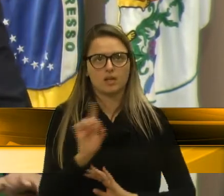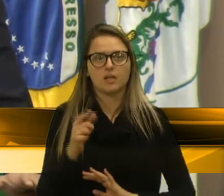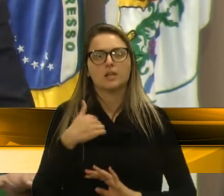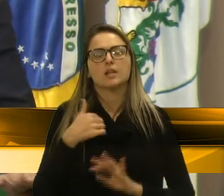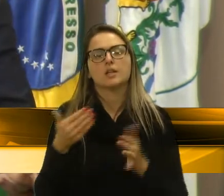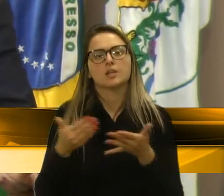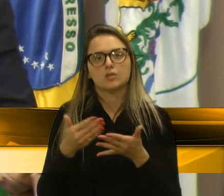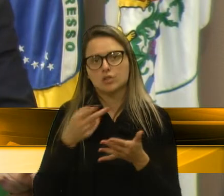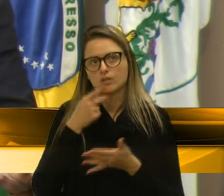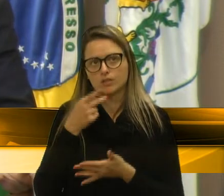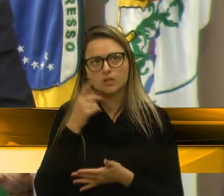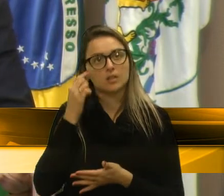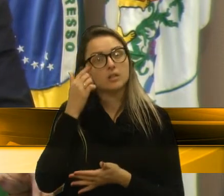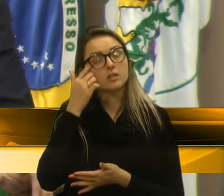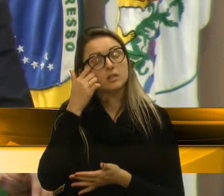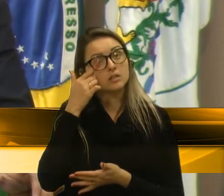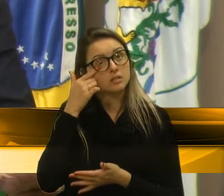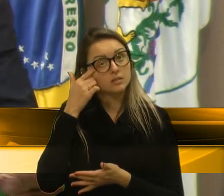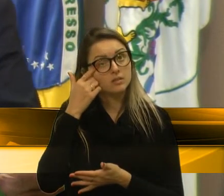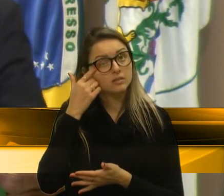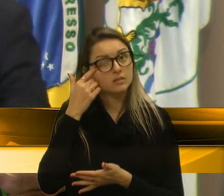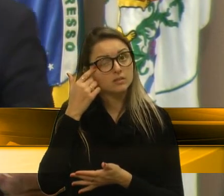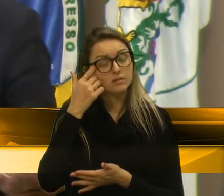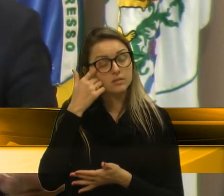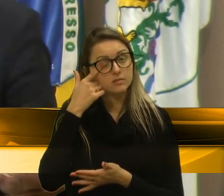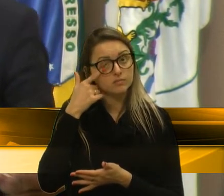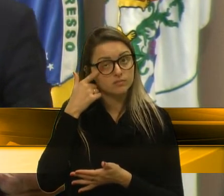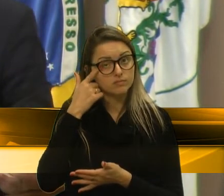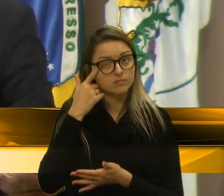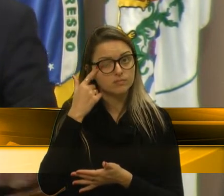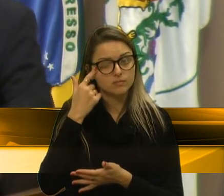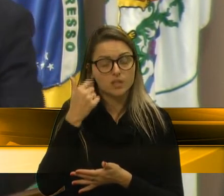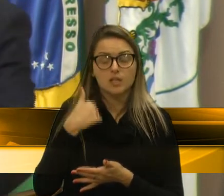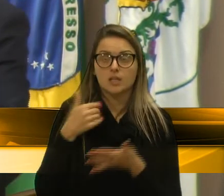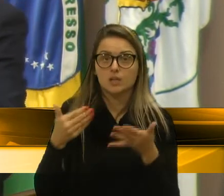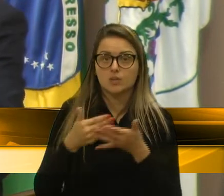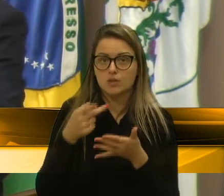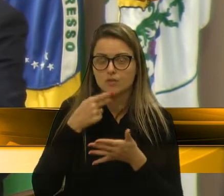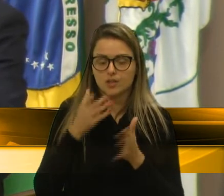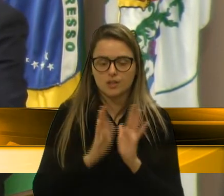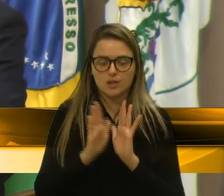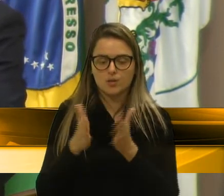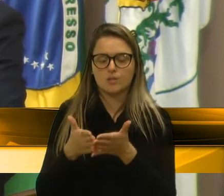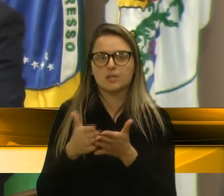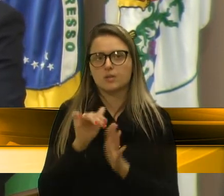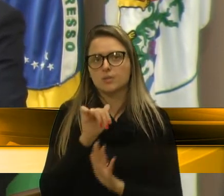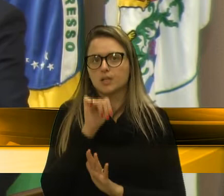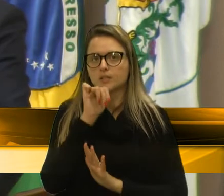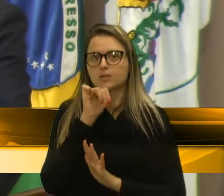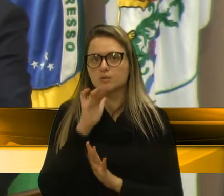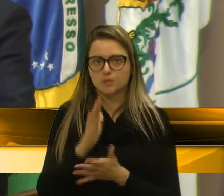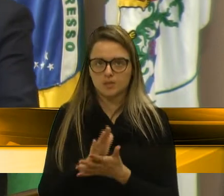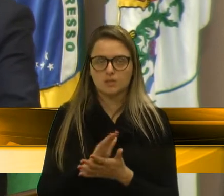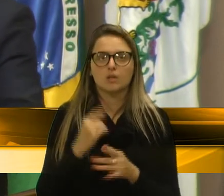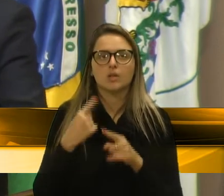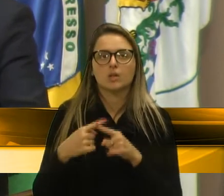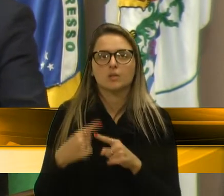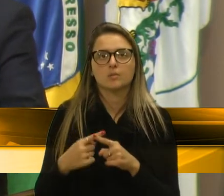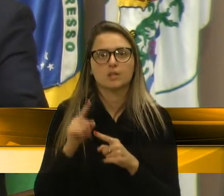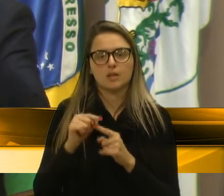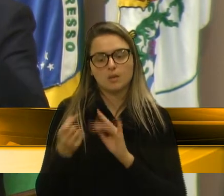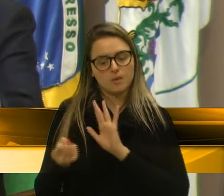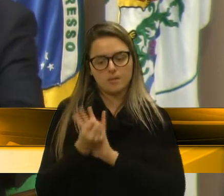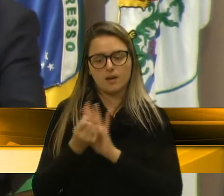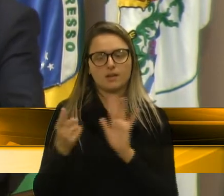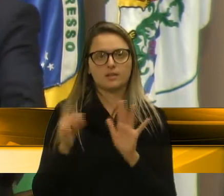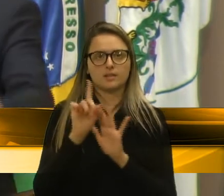manifestado... Alguém pediu a parte? Não. Eu já havia me manifestado na comissão, então, pela suspensão, por questão de símbolo, né? Quebrou o